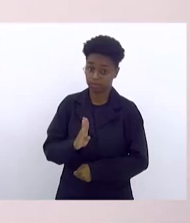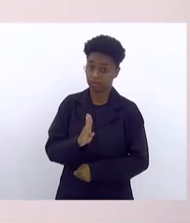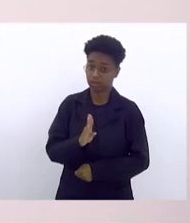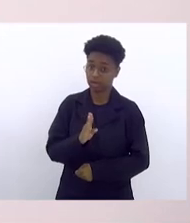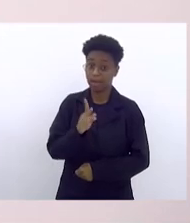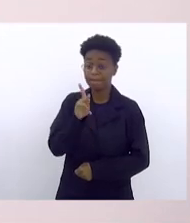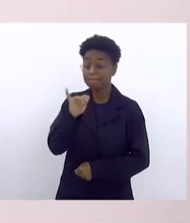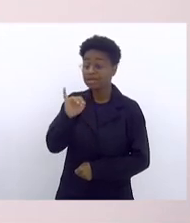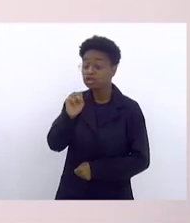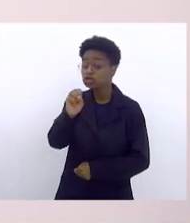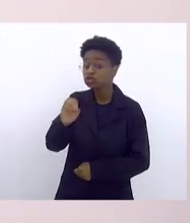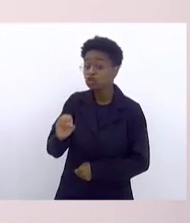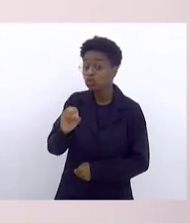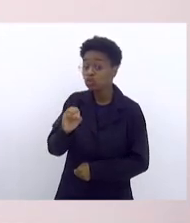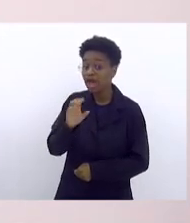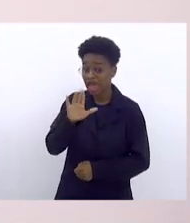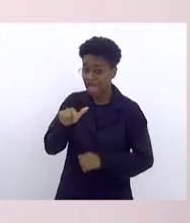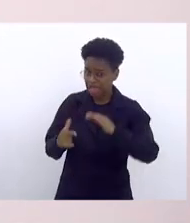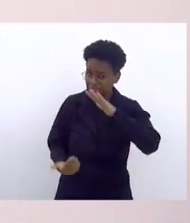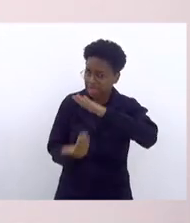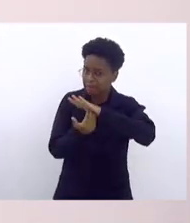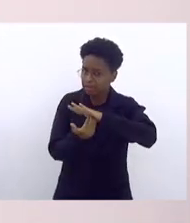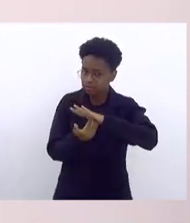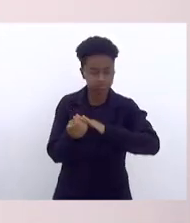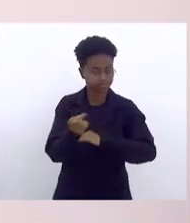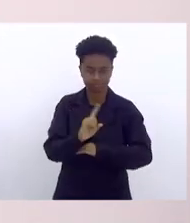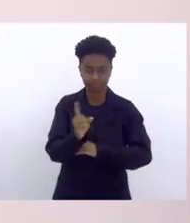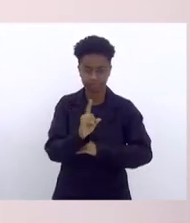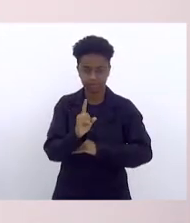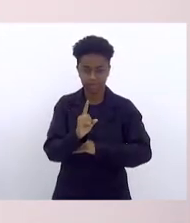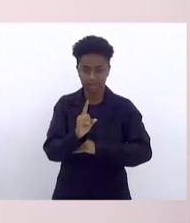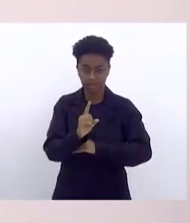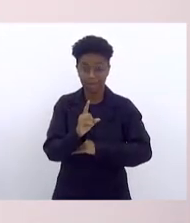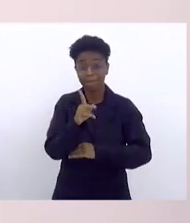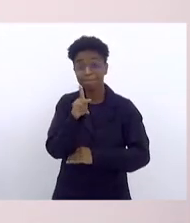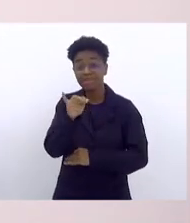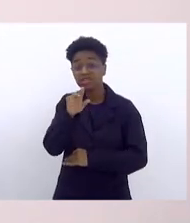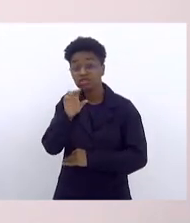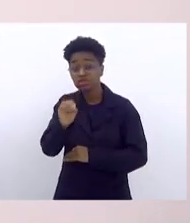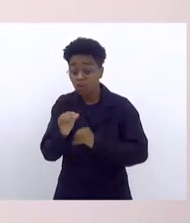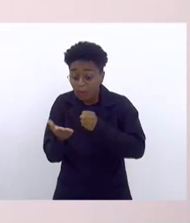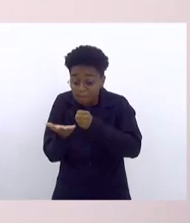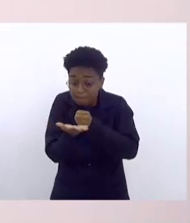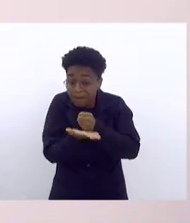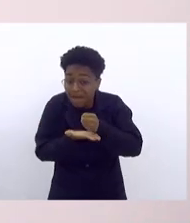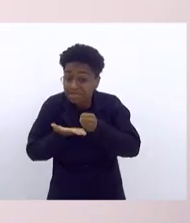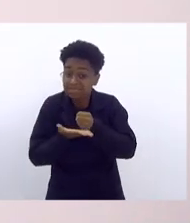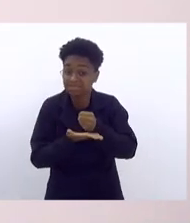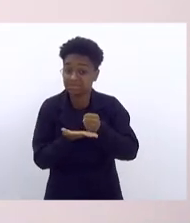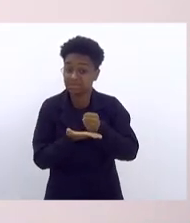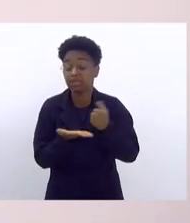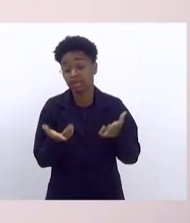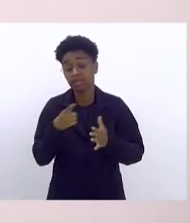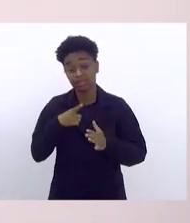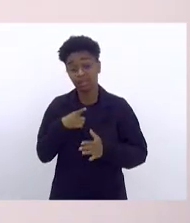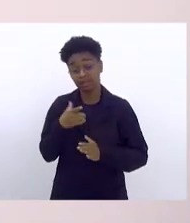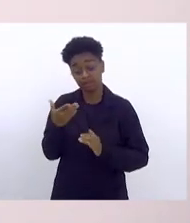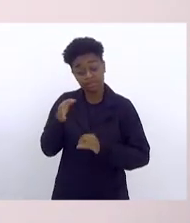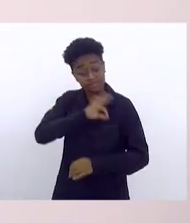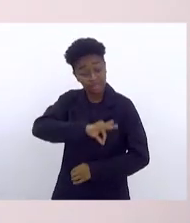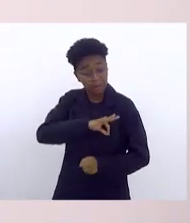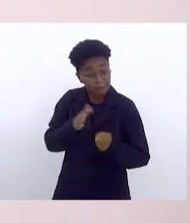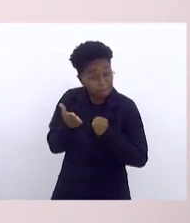piso não é teto piso é o mínimo e mesmo havendo um piso nacional de educação